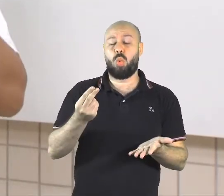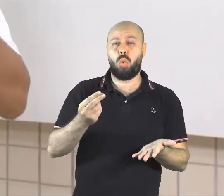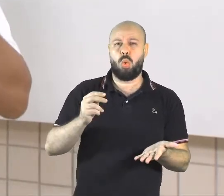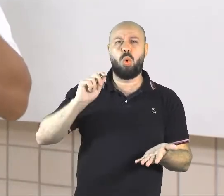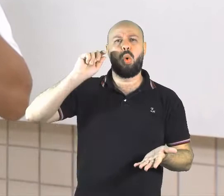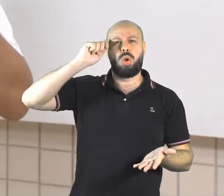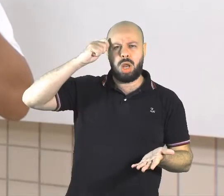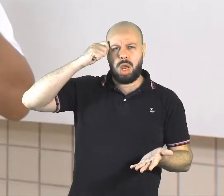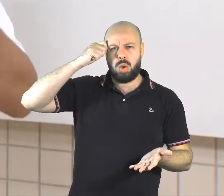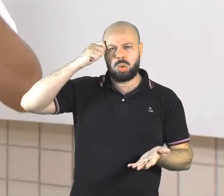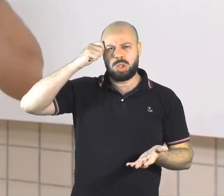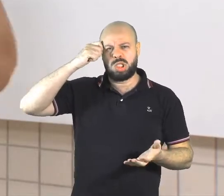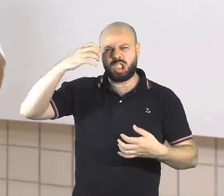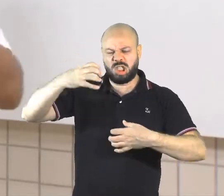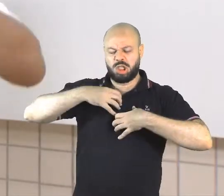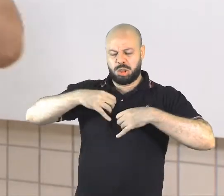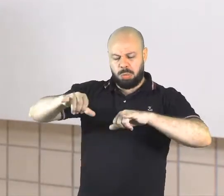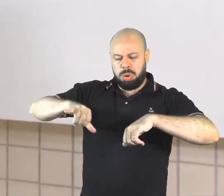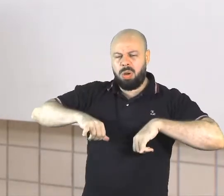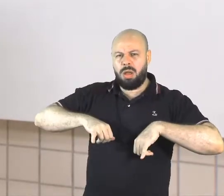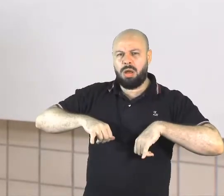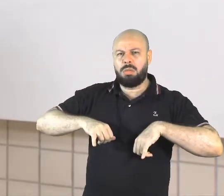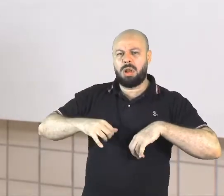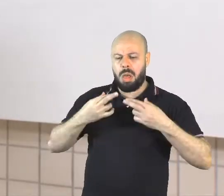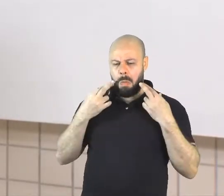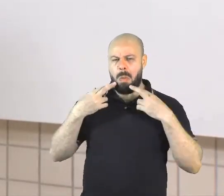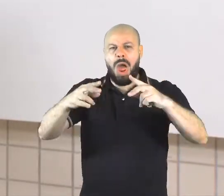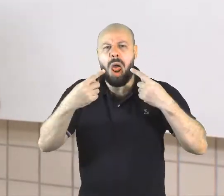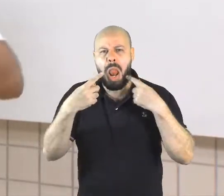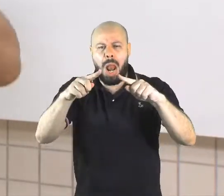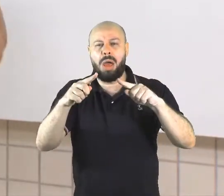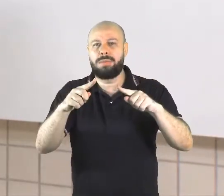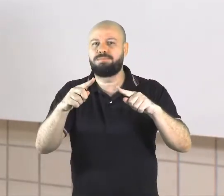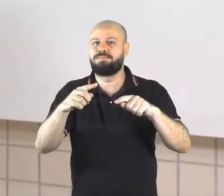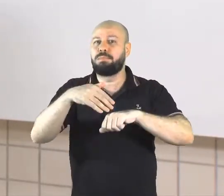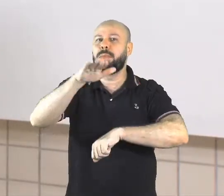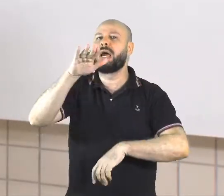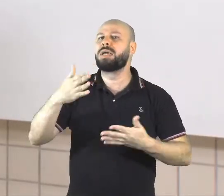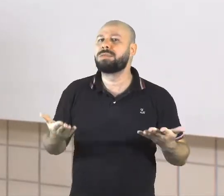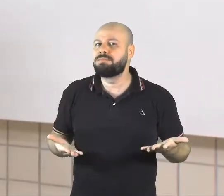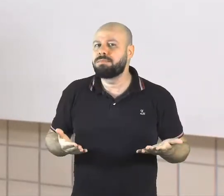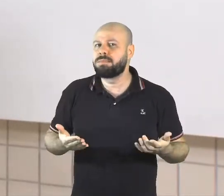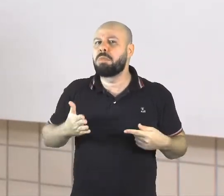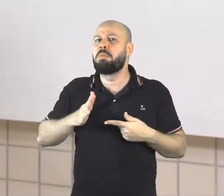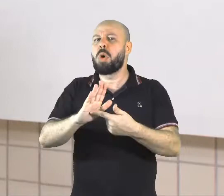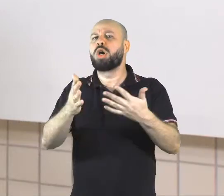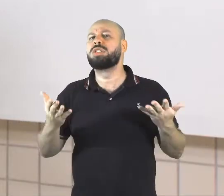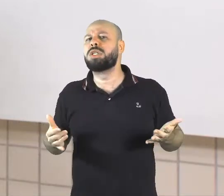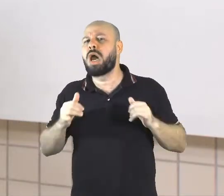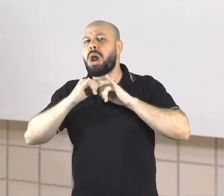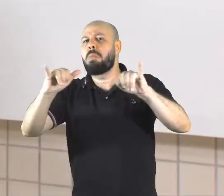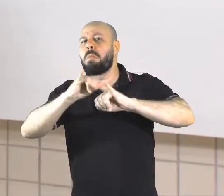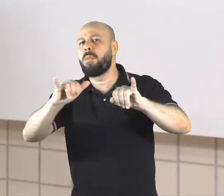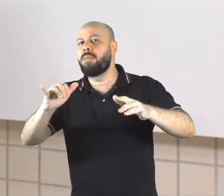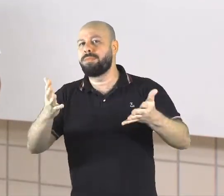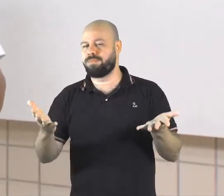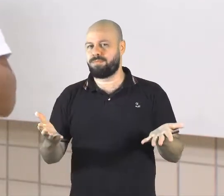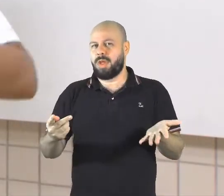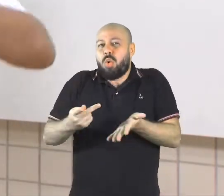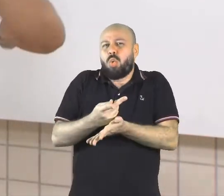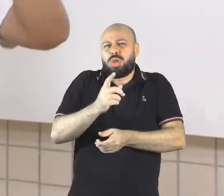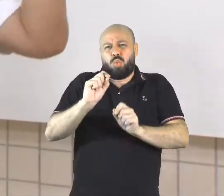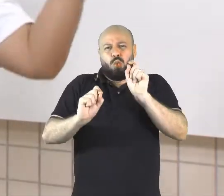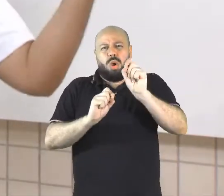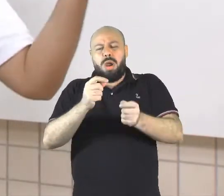que sofrem o racismo passaram a reclamar mais, a falar mais, né? O que está acontecendo?